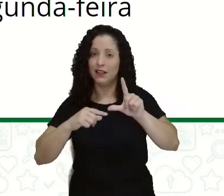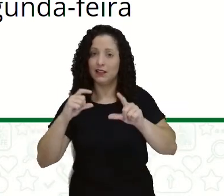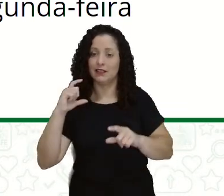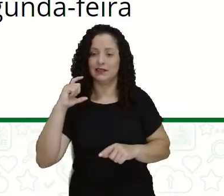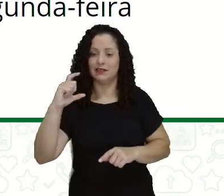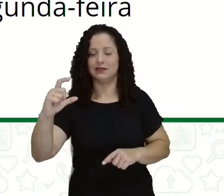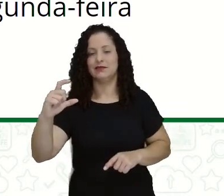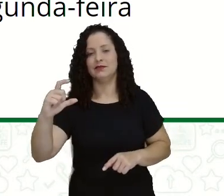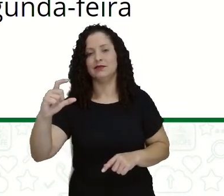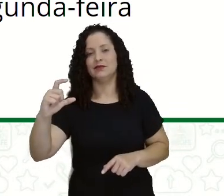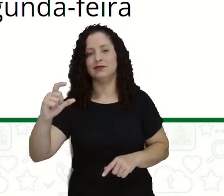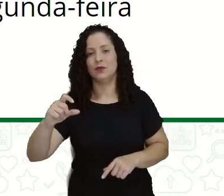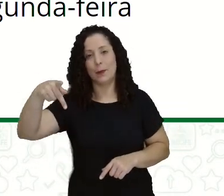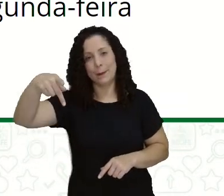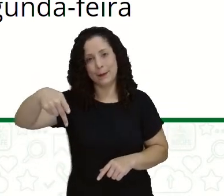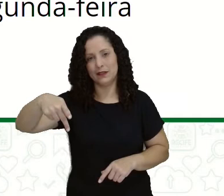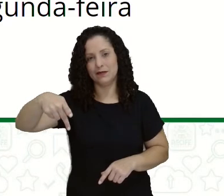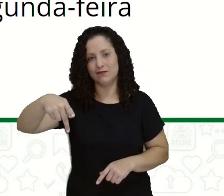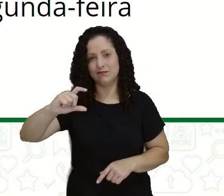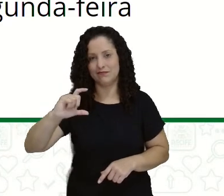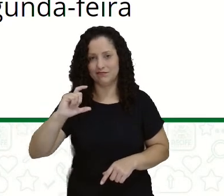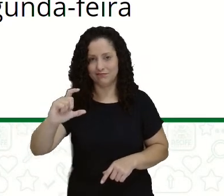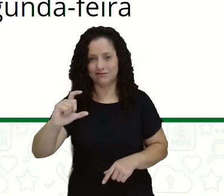Pernambuco. Certo?